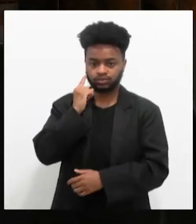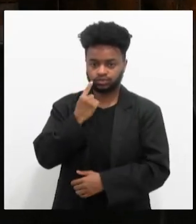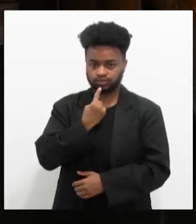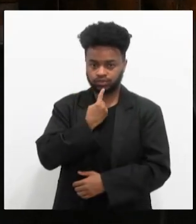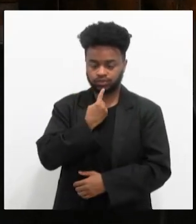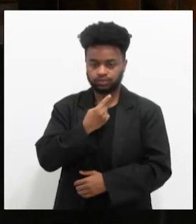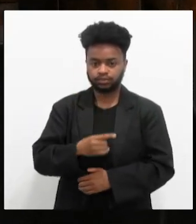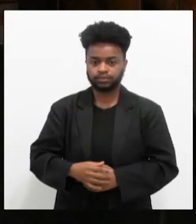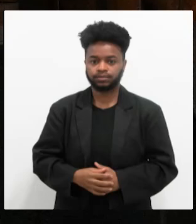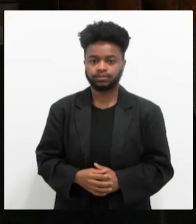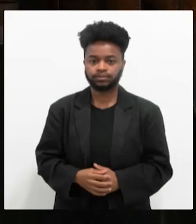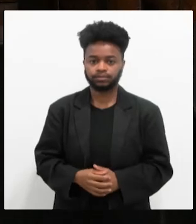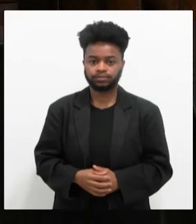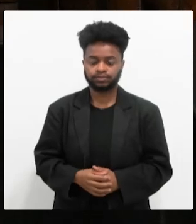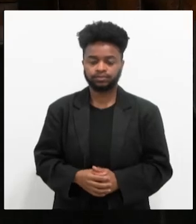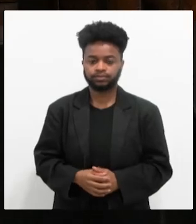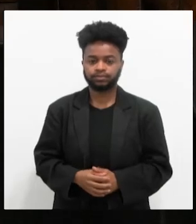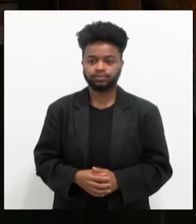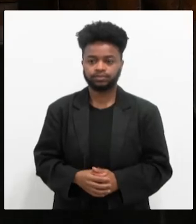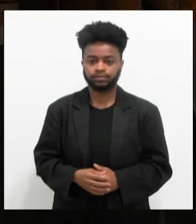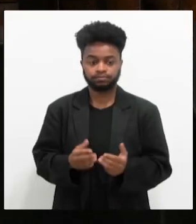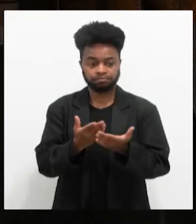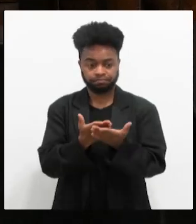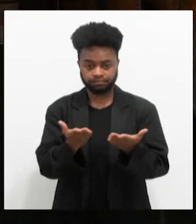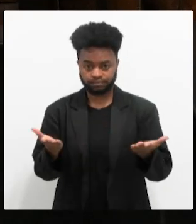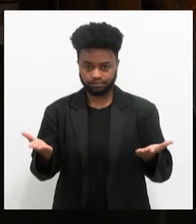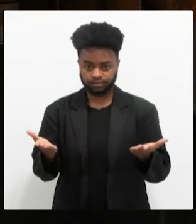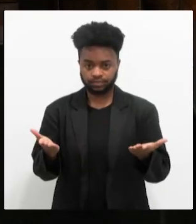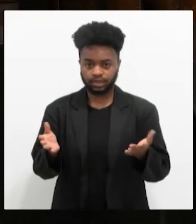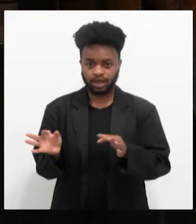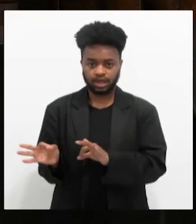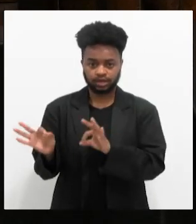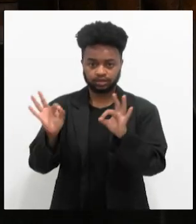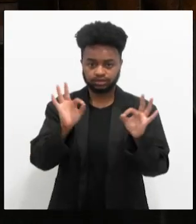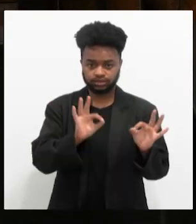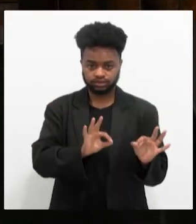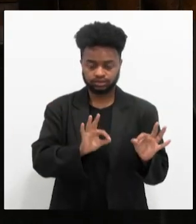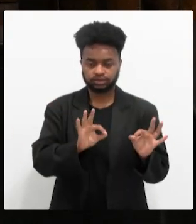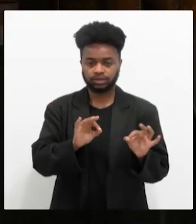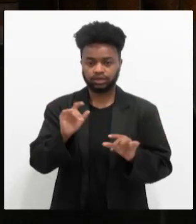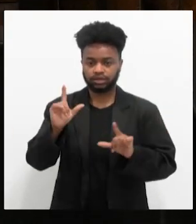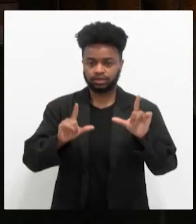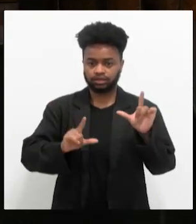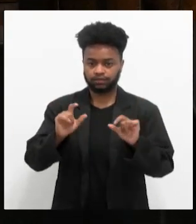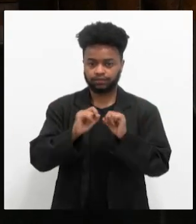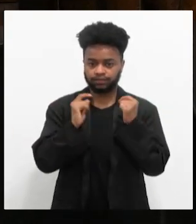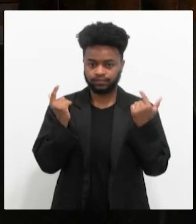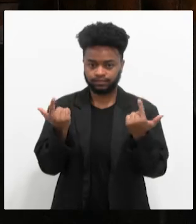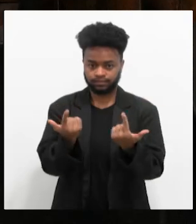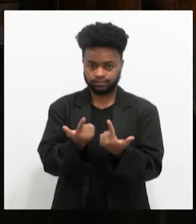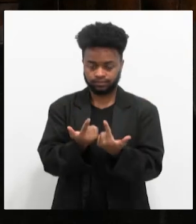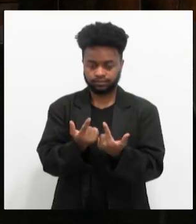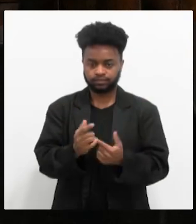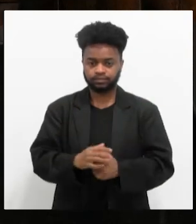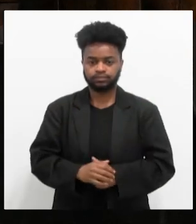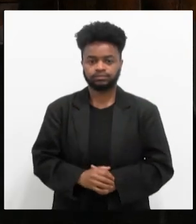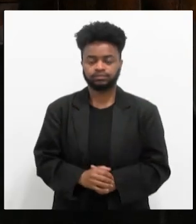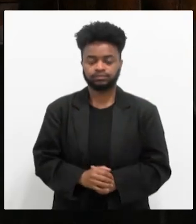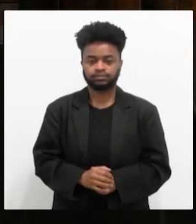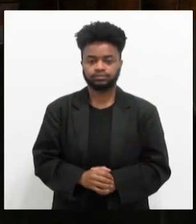deficientes auditivos, senhoras e senhores telespectadores da TV Alerj,